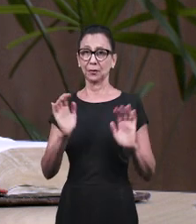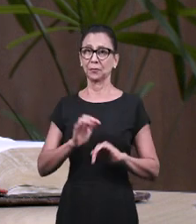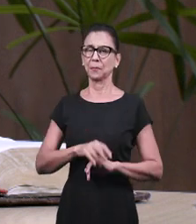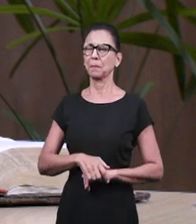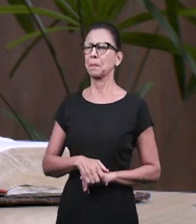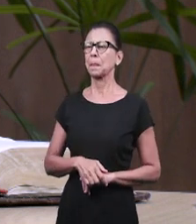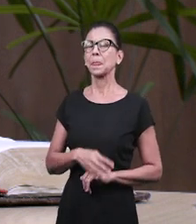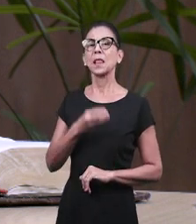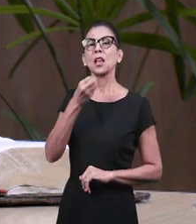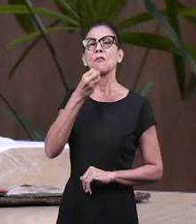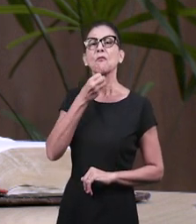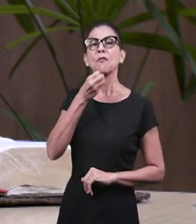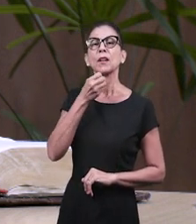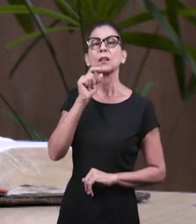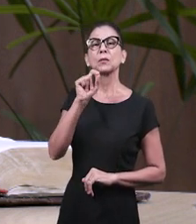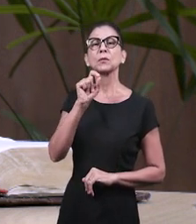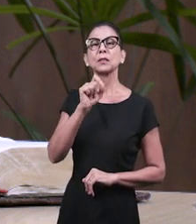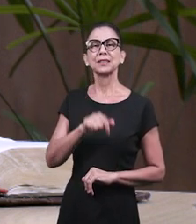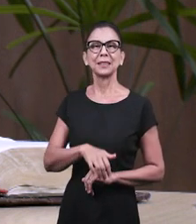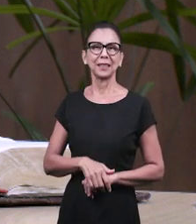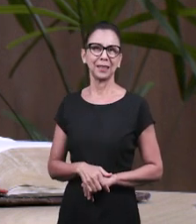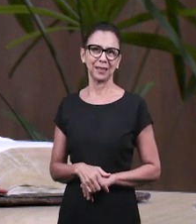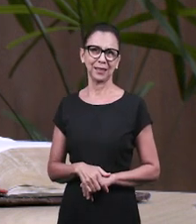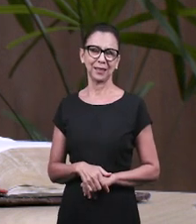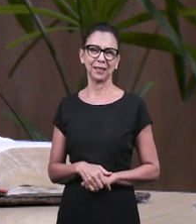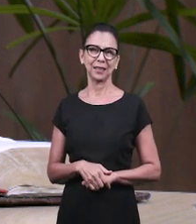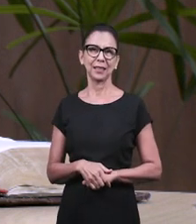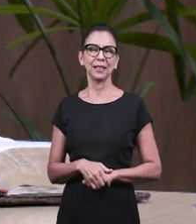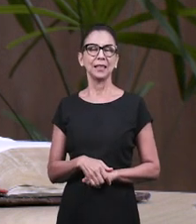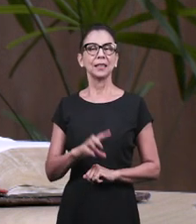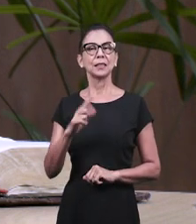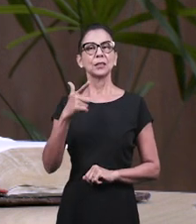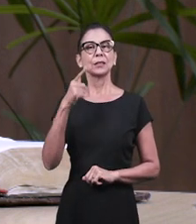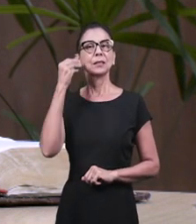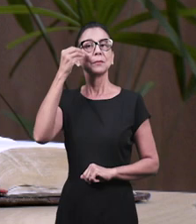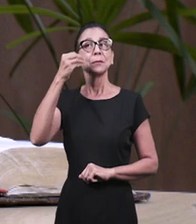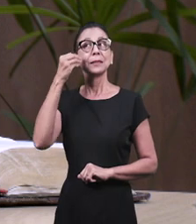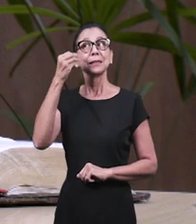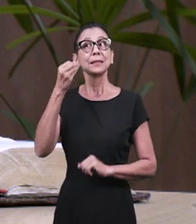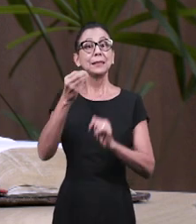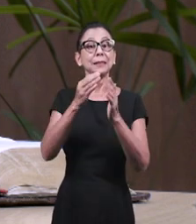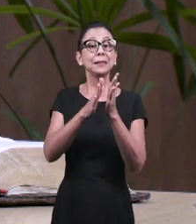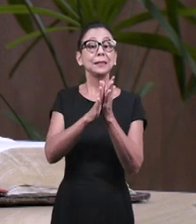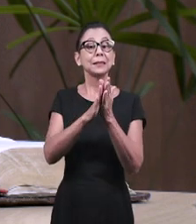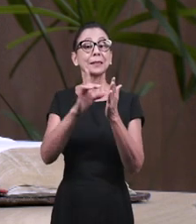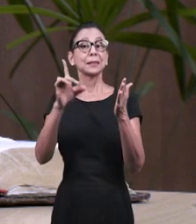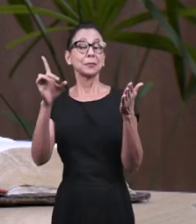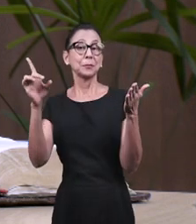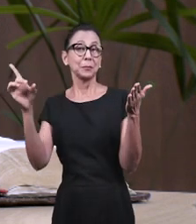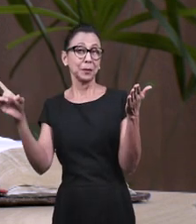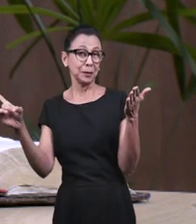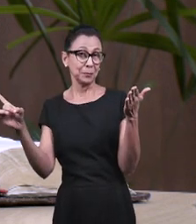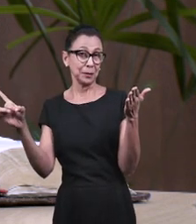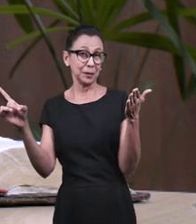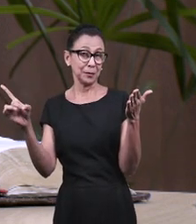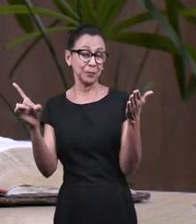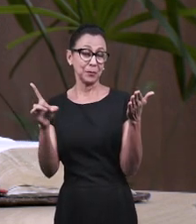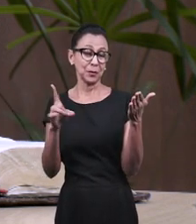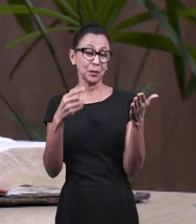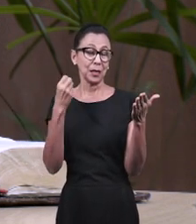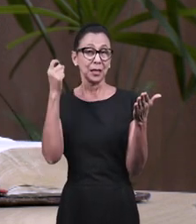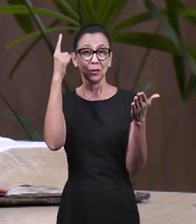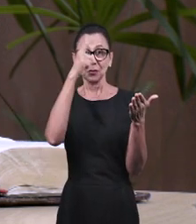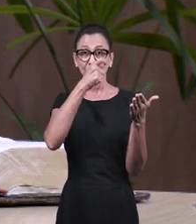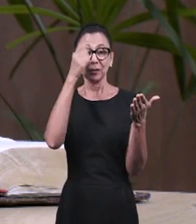o fraco é aquele que não está fortalecido na palavra ainda. Então ele não entende perfeitamente.